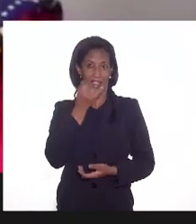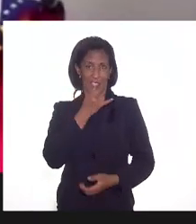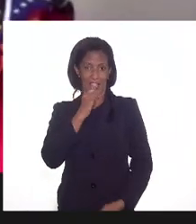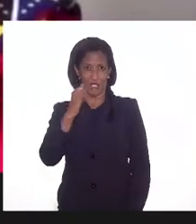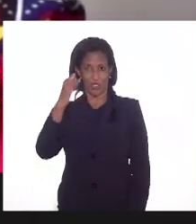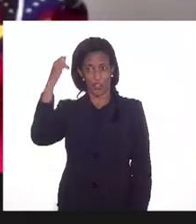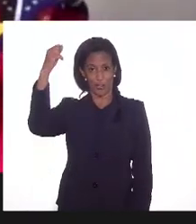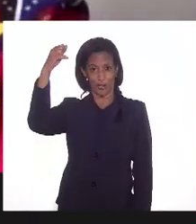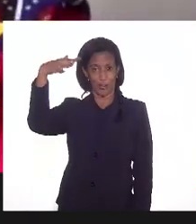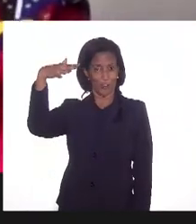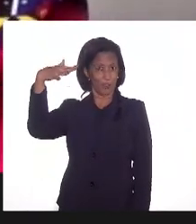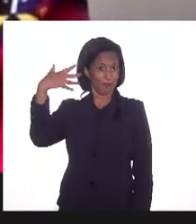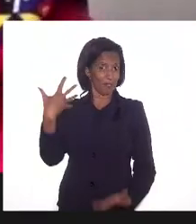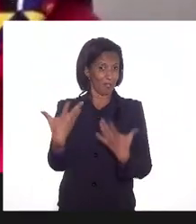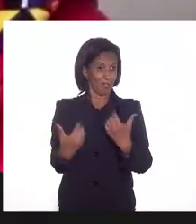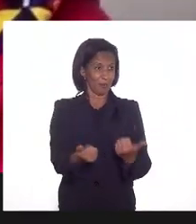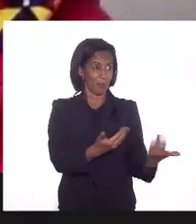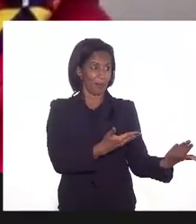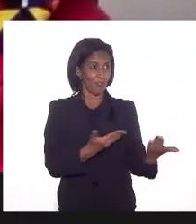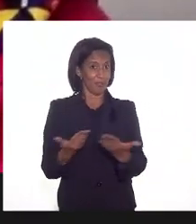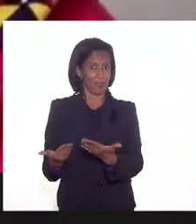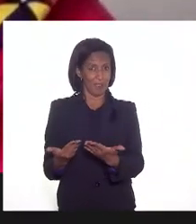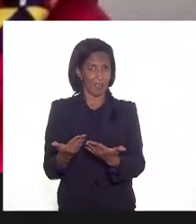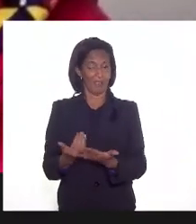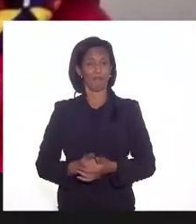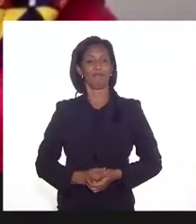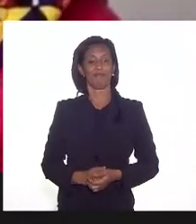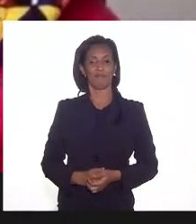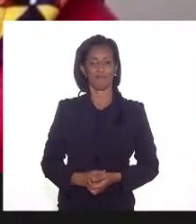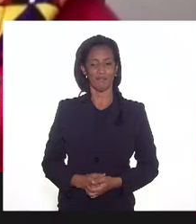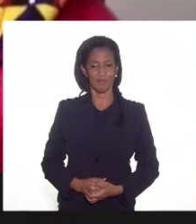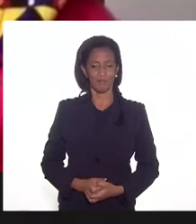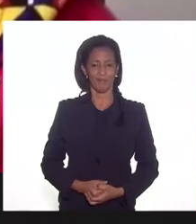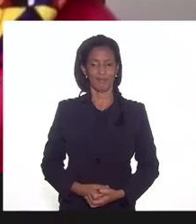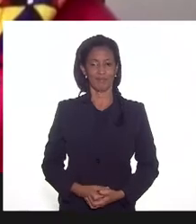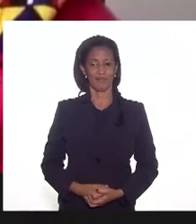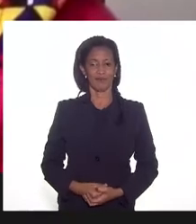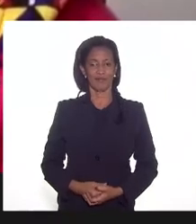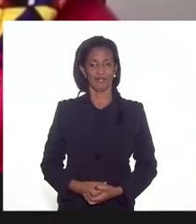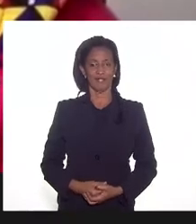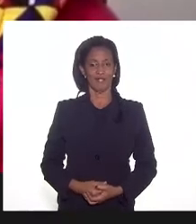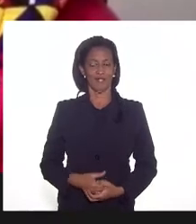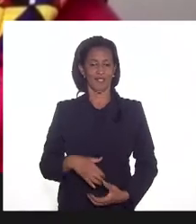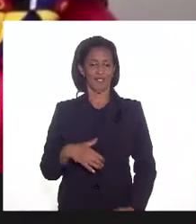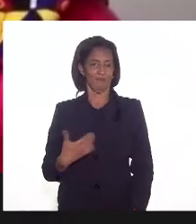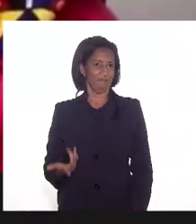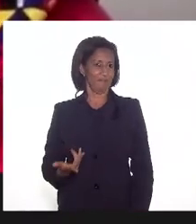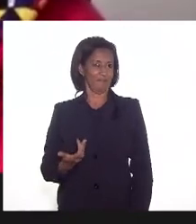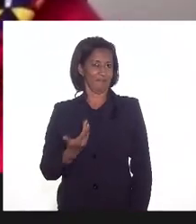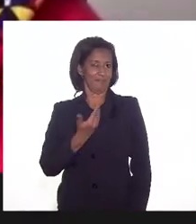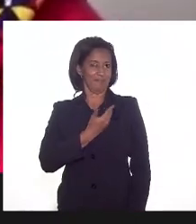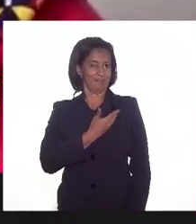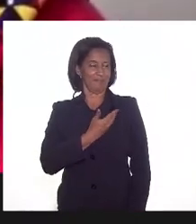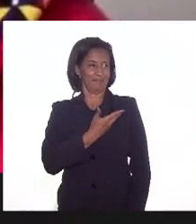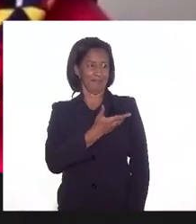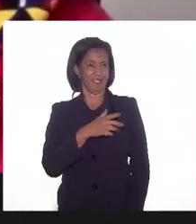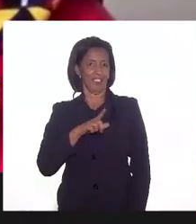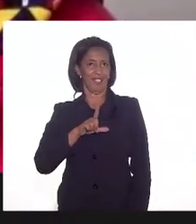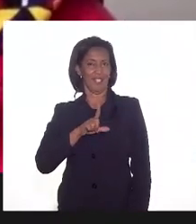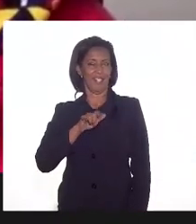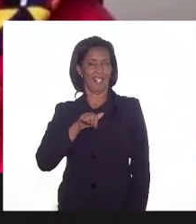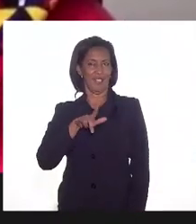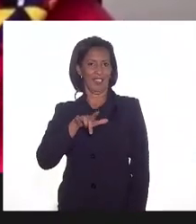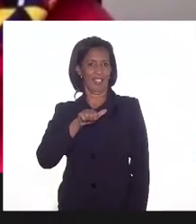elétrica, vamos então chamar a próxima convidada, a, né, icônica, querida Lília